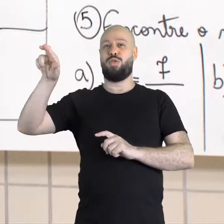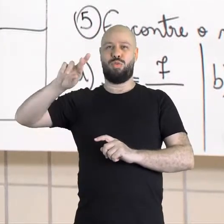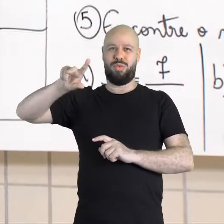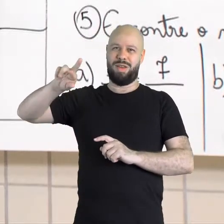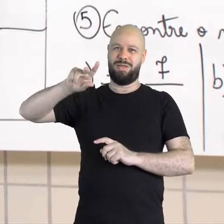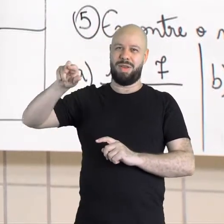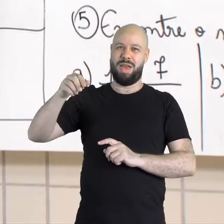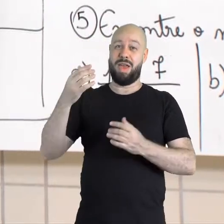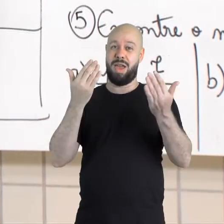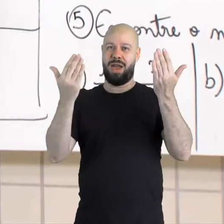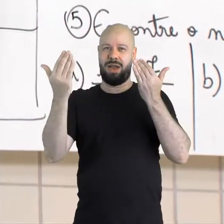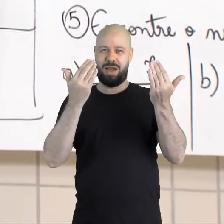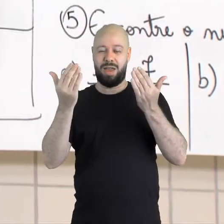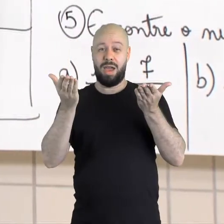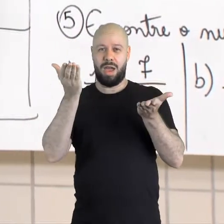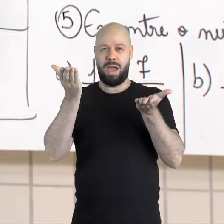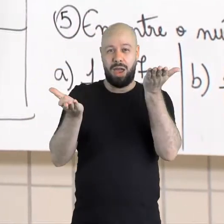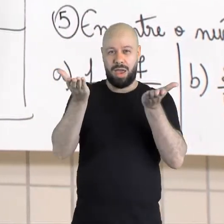equivalente.